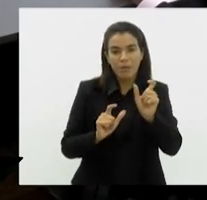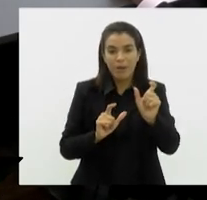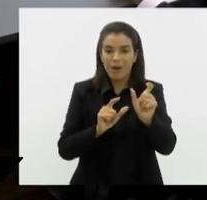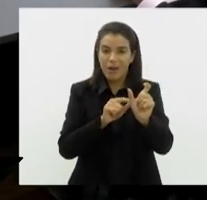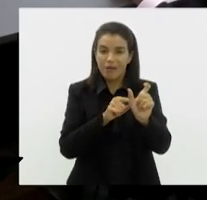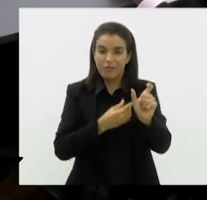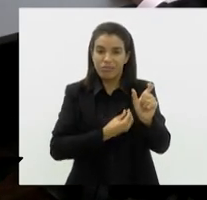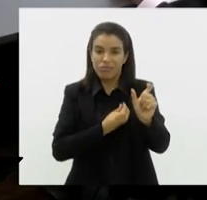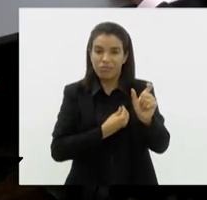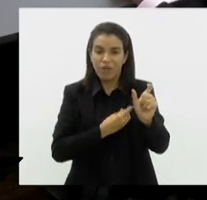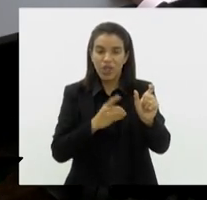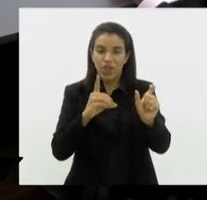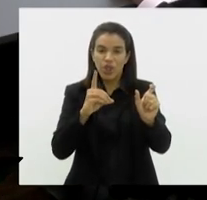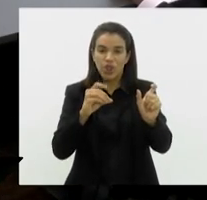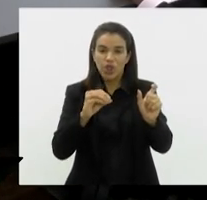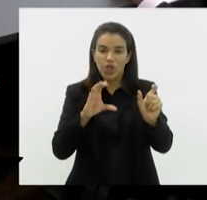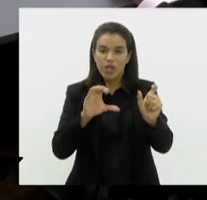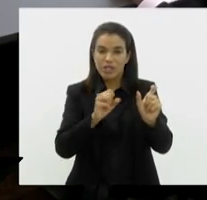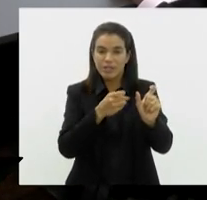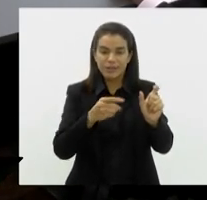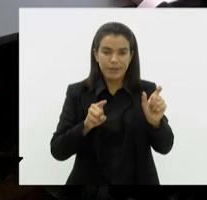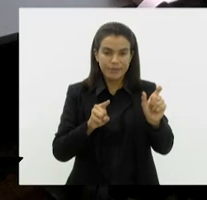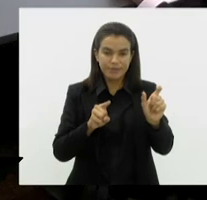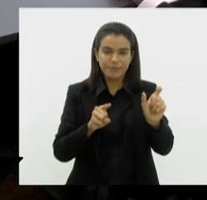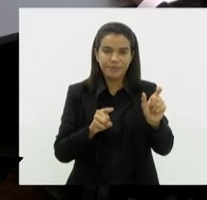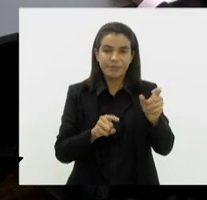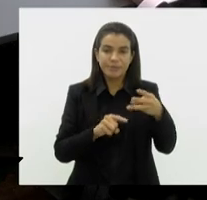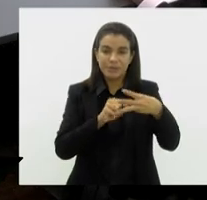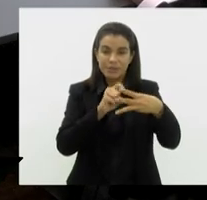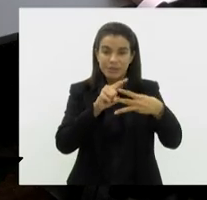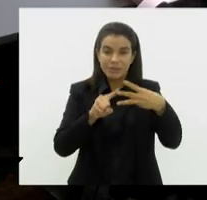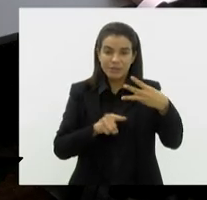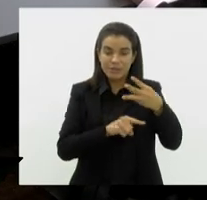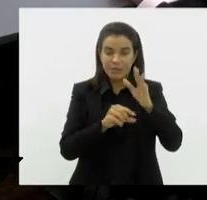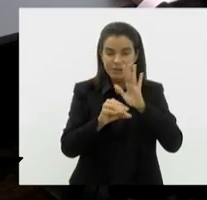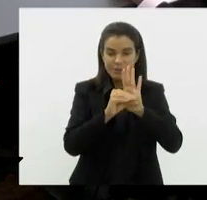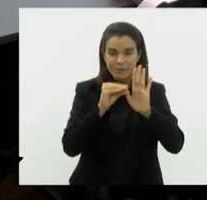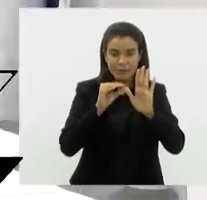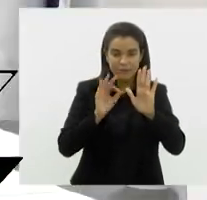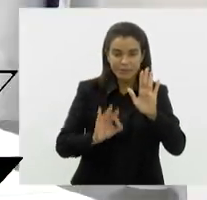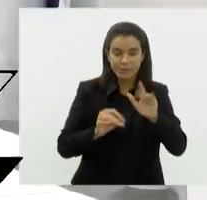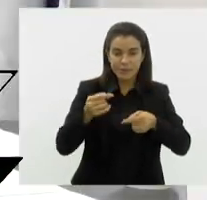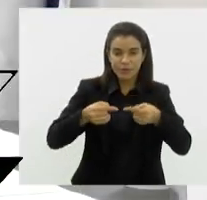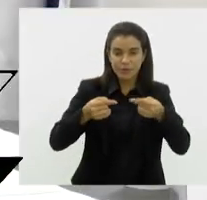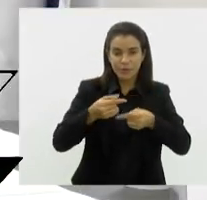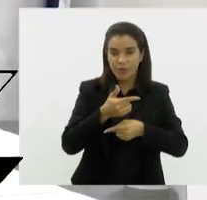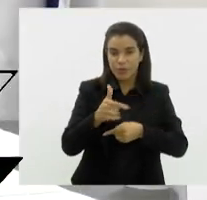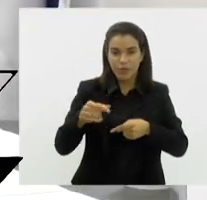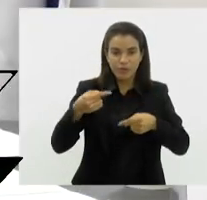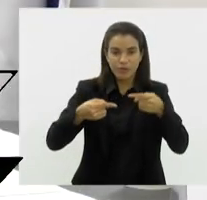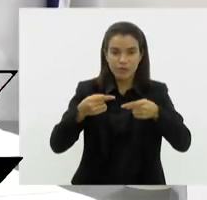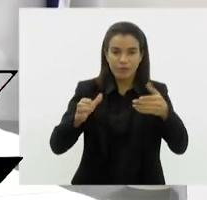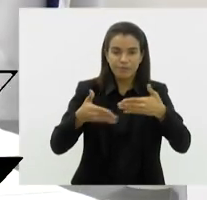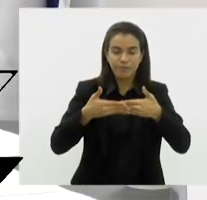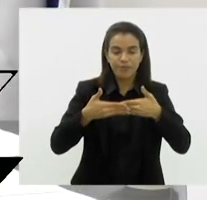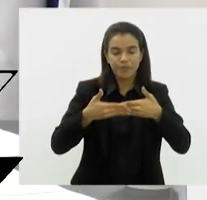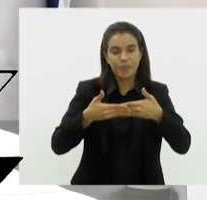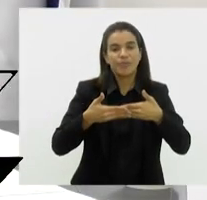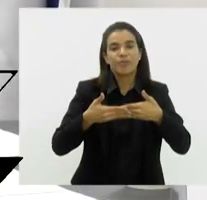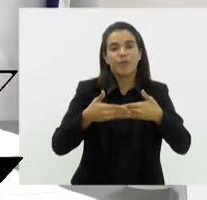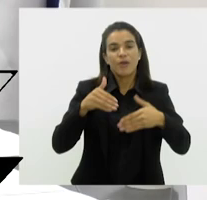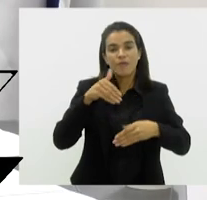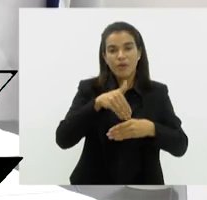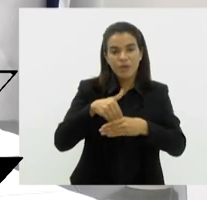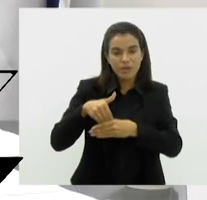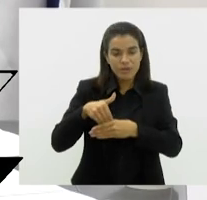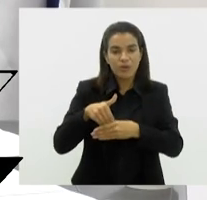Ok. Perfeito. Legalidade com emendas. Três emendas. Em discussão, não havendo quem queira discutir, encerrada a discussão e